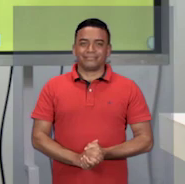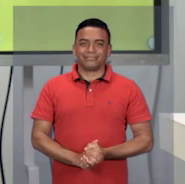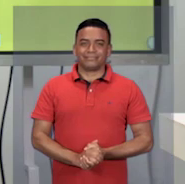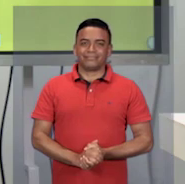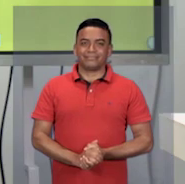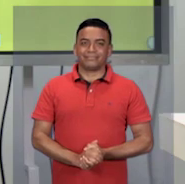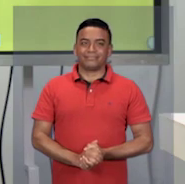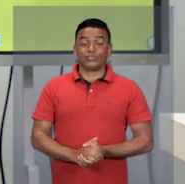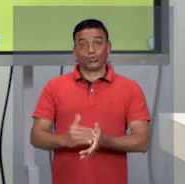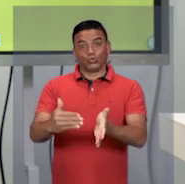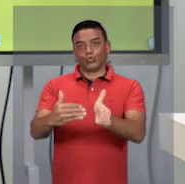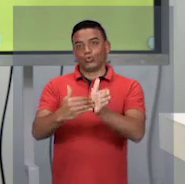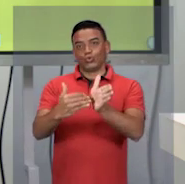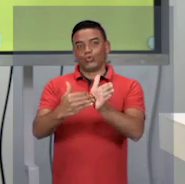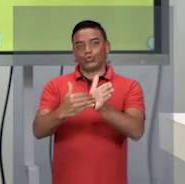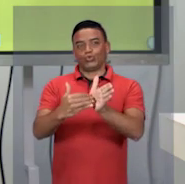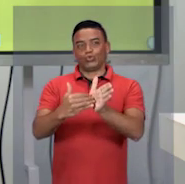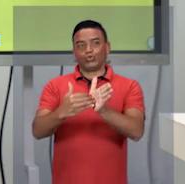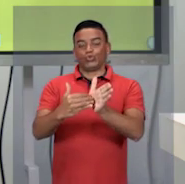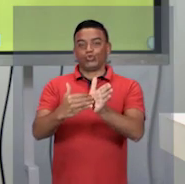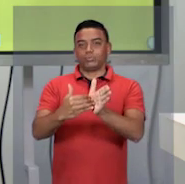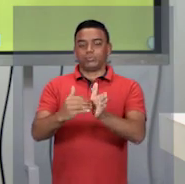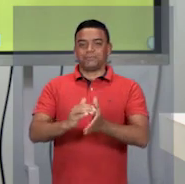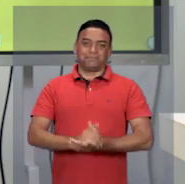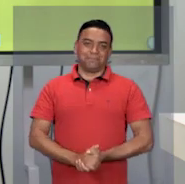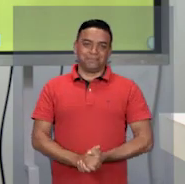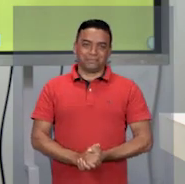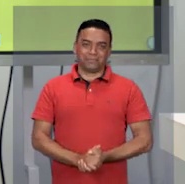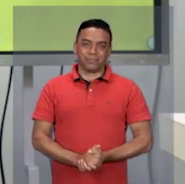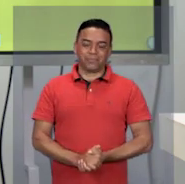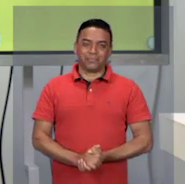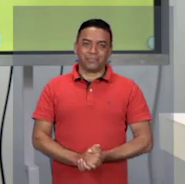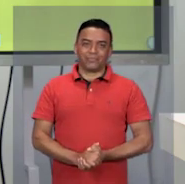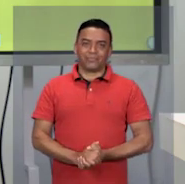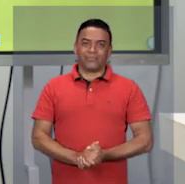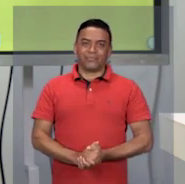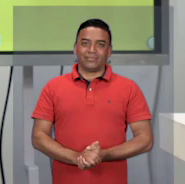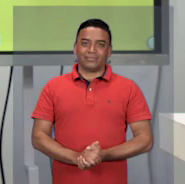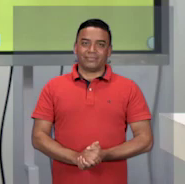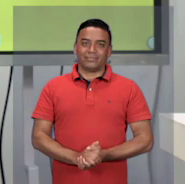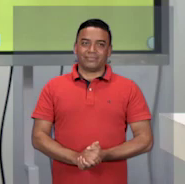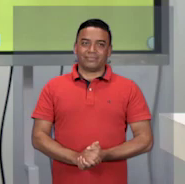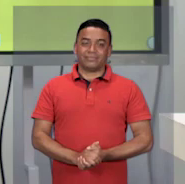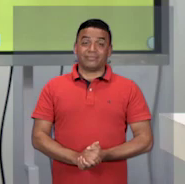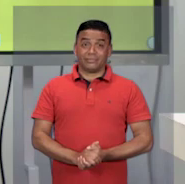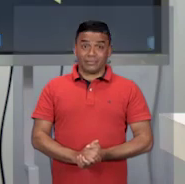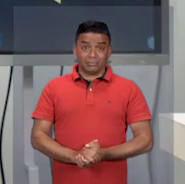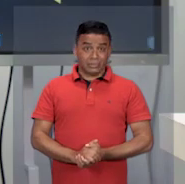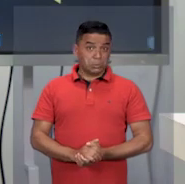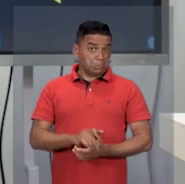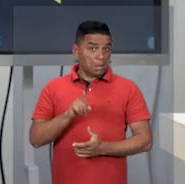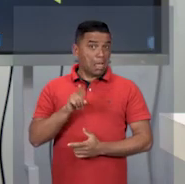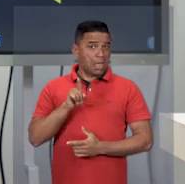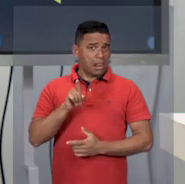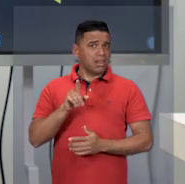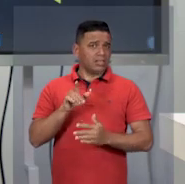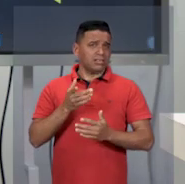e por último, use of short sentence. Ele usou